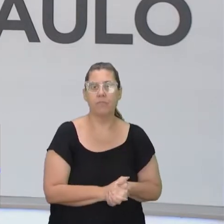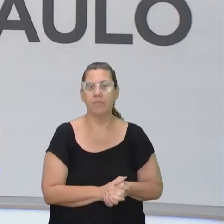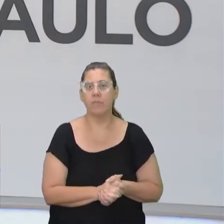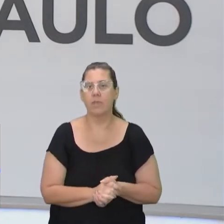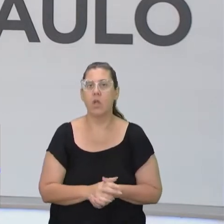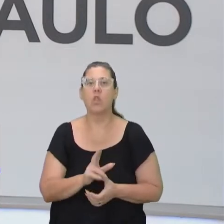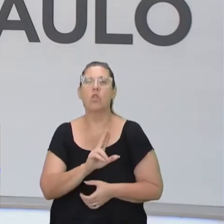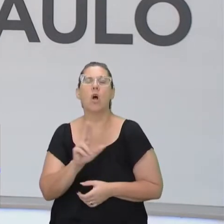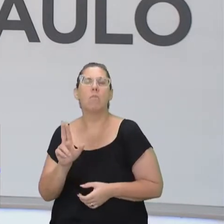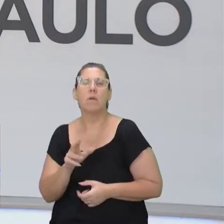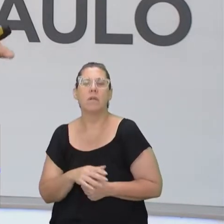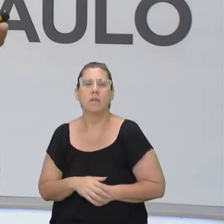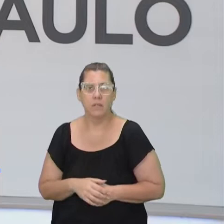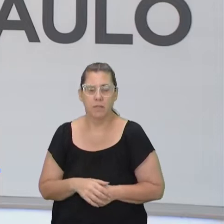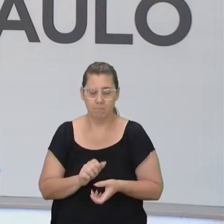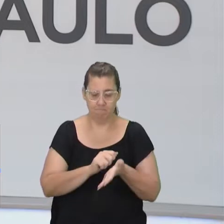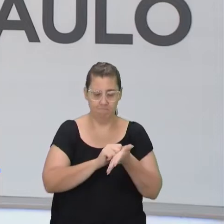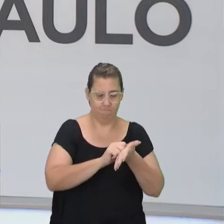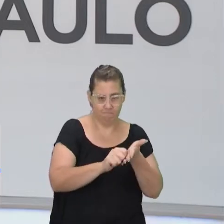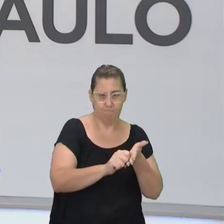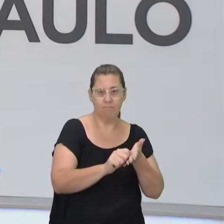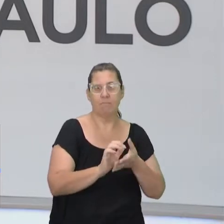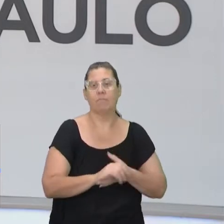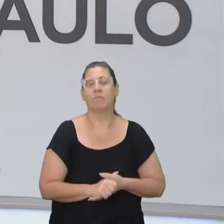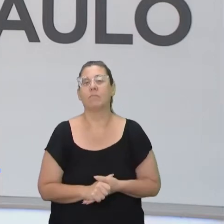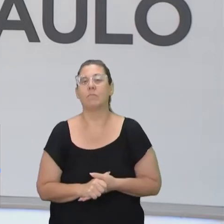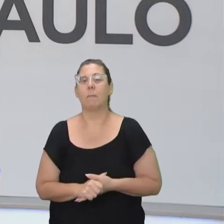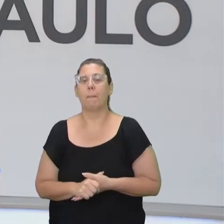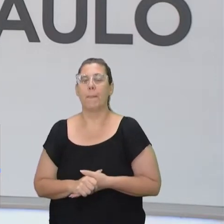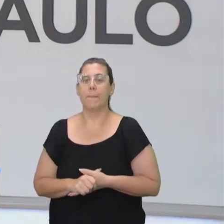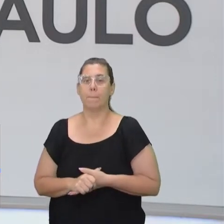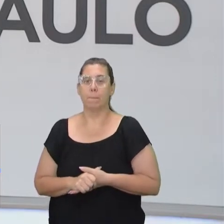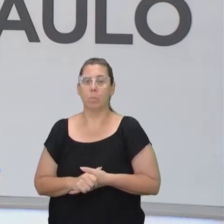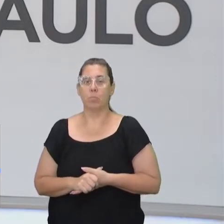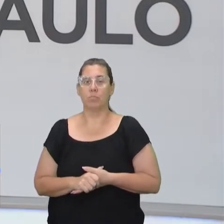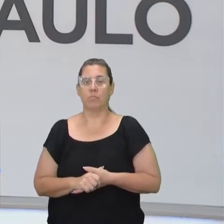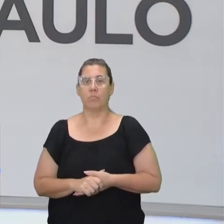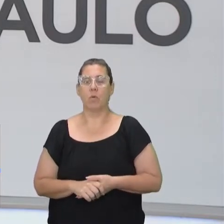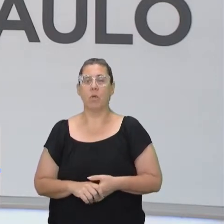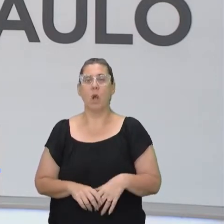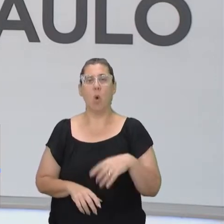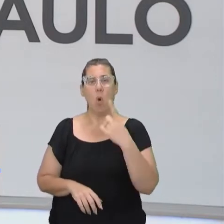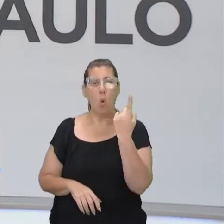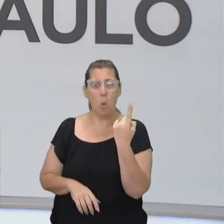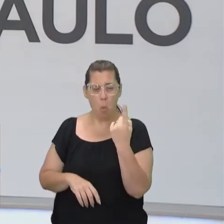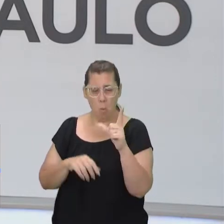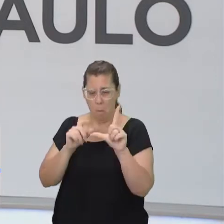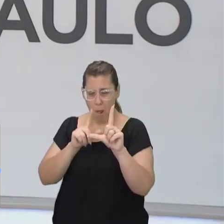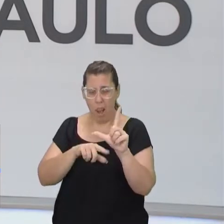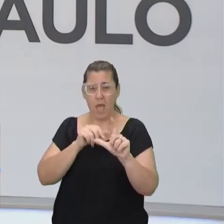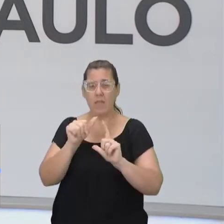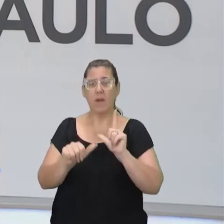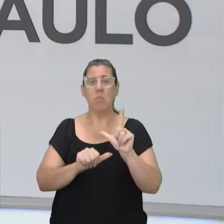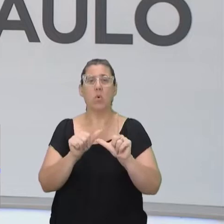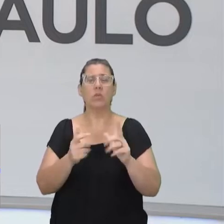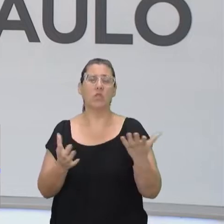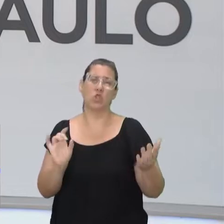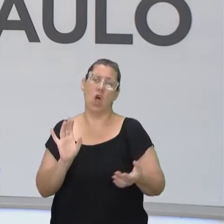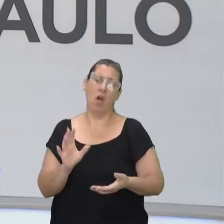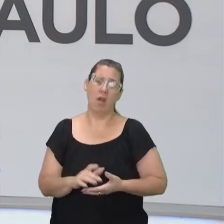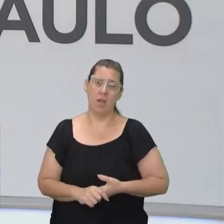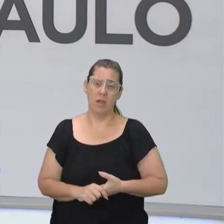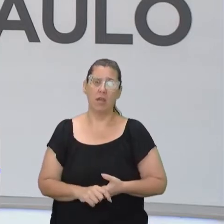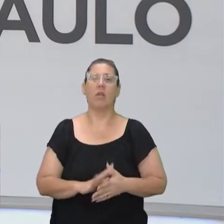Name, nome, N-A-M-E. Só muda uma letra em língua portuguesa para inglês, ou seja,